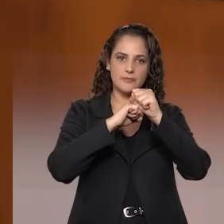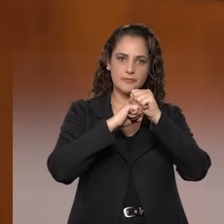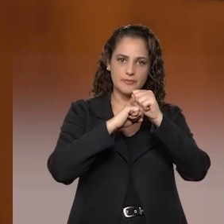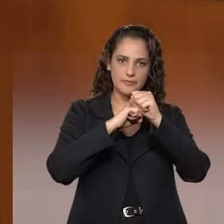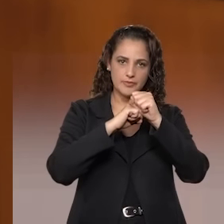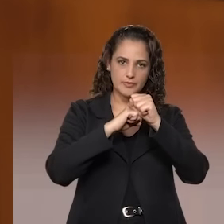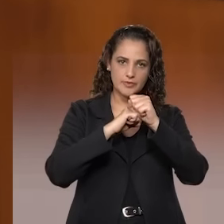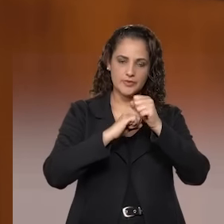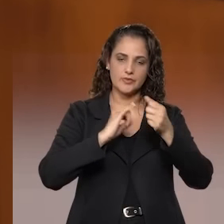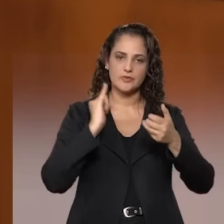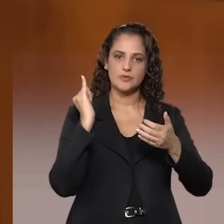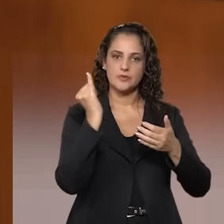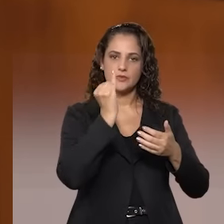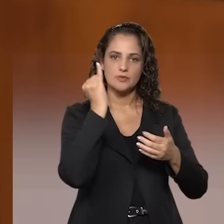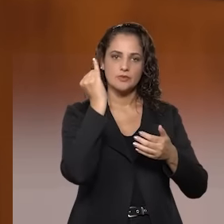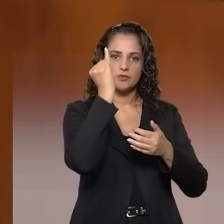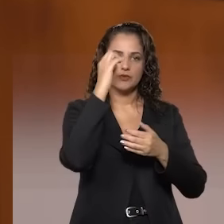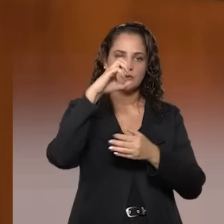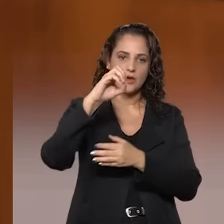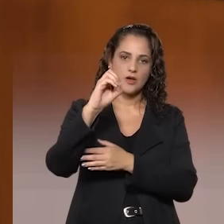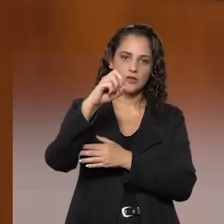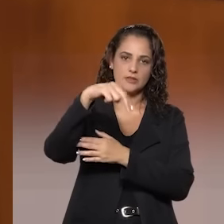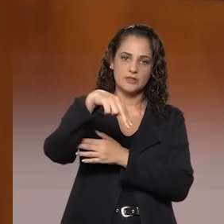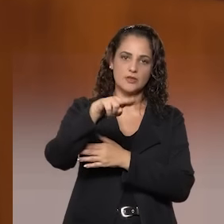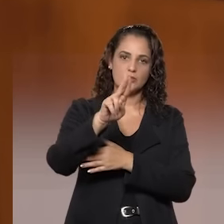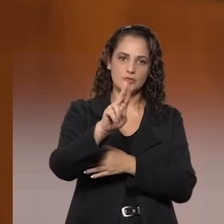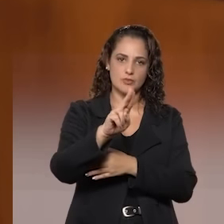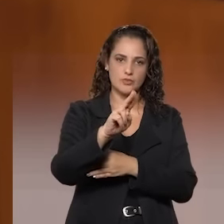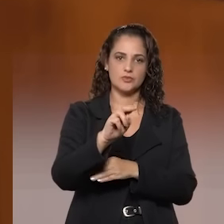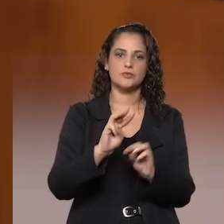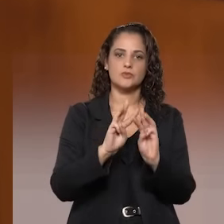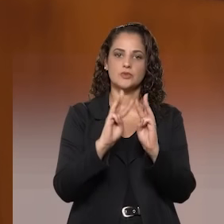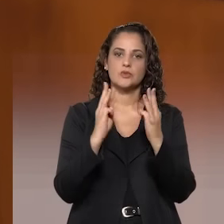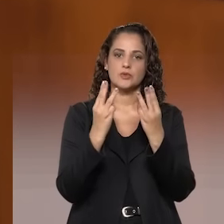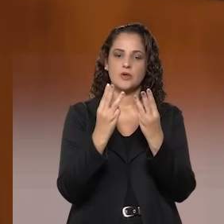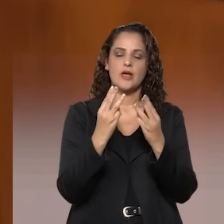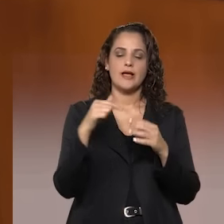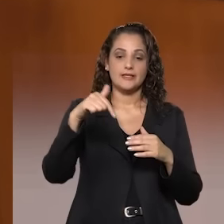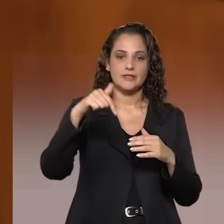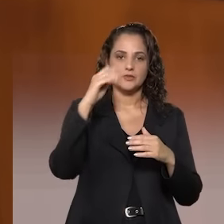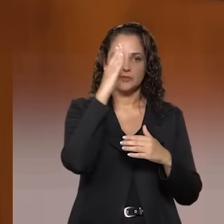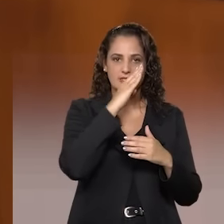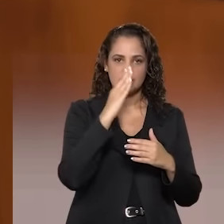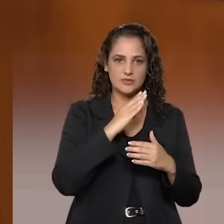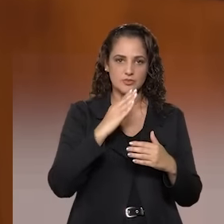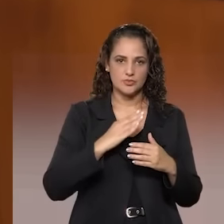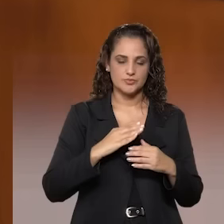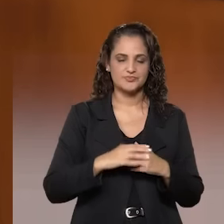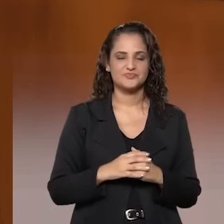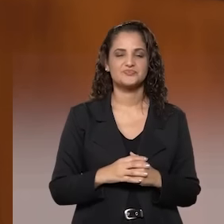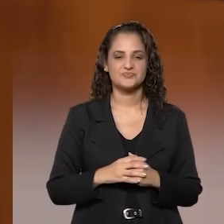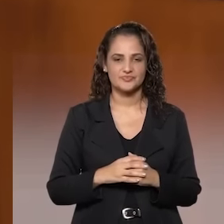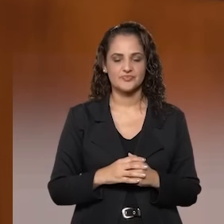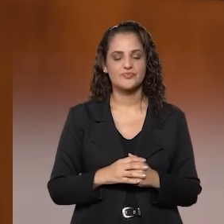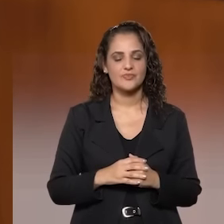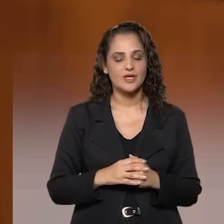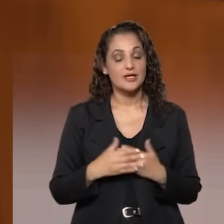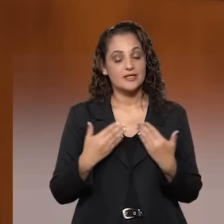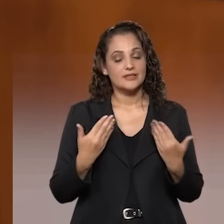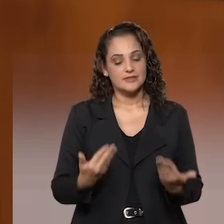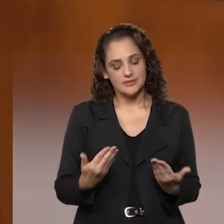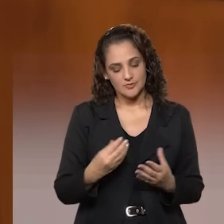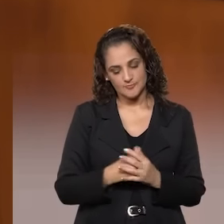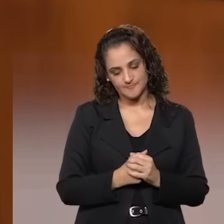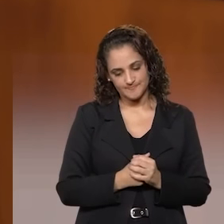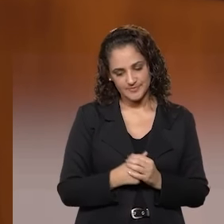representação aqui no Brasil e oit então eu vejo o seguinte eh o que será que aconteceu na